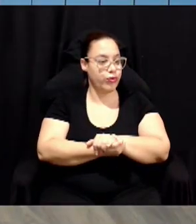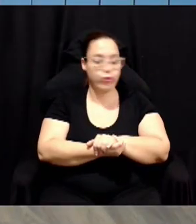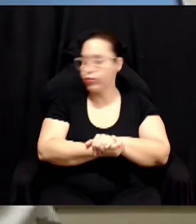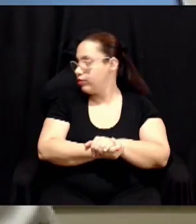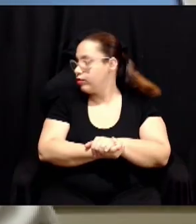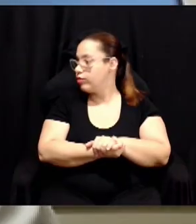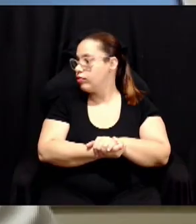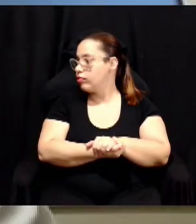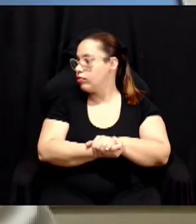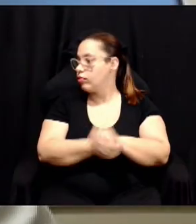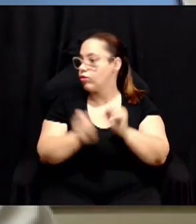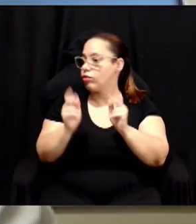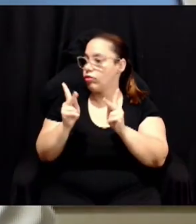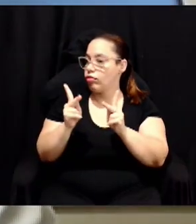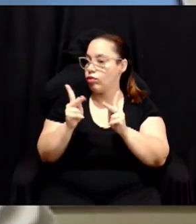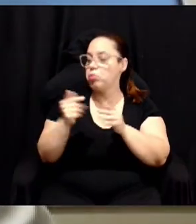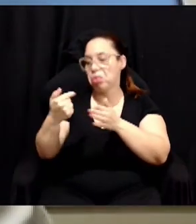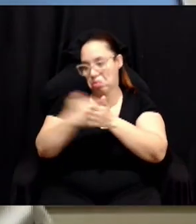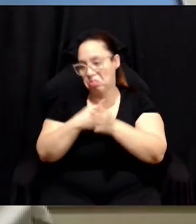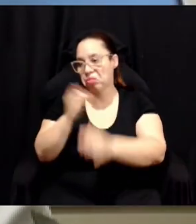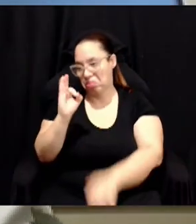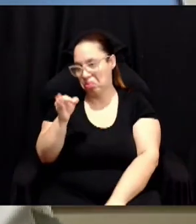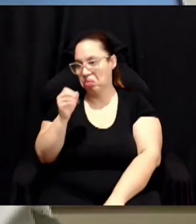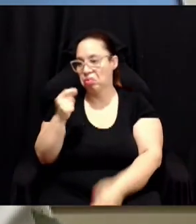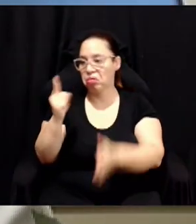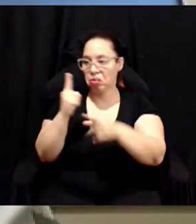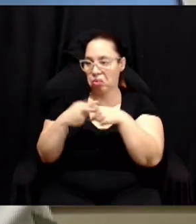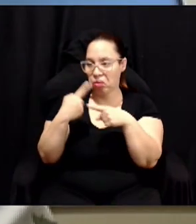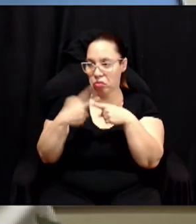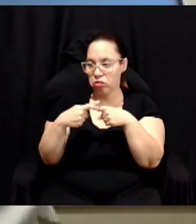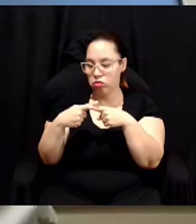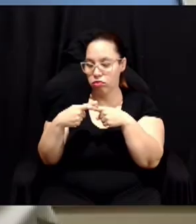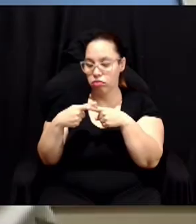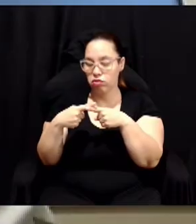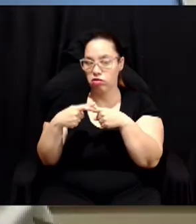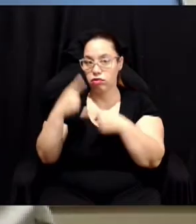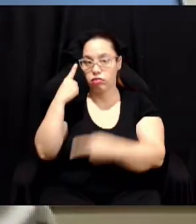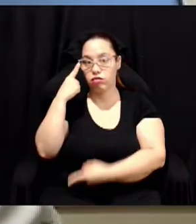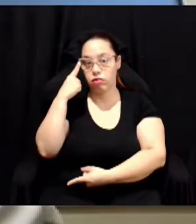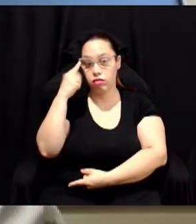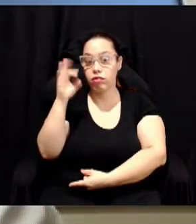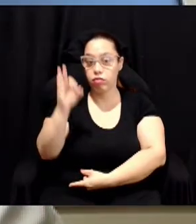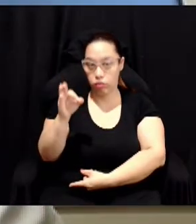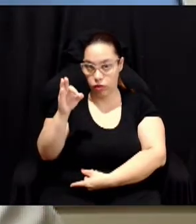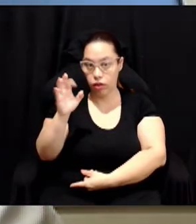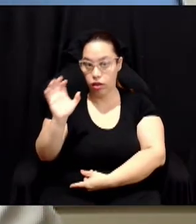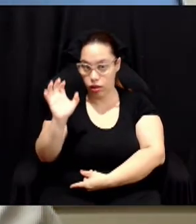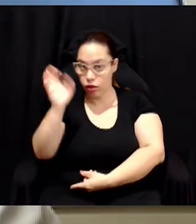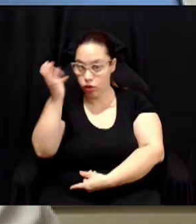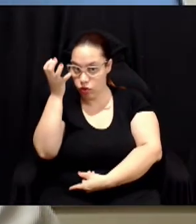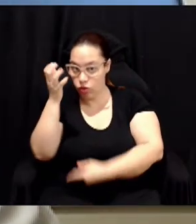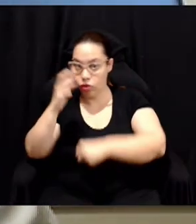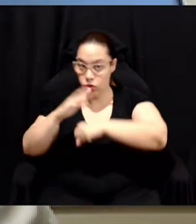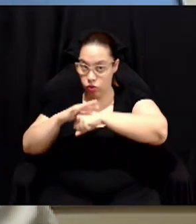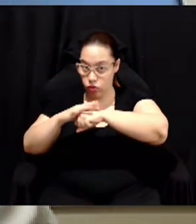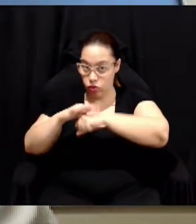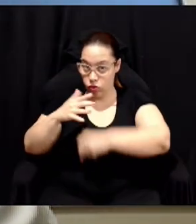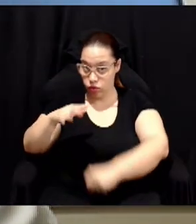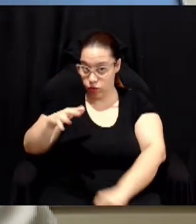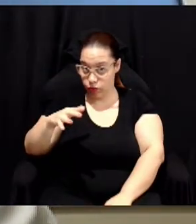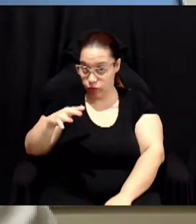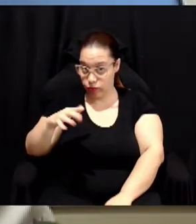Tá, é uma bela pergunta, porque é exatamente isso que acontece na doença de Parkinson. Ela não tem